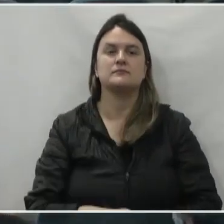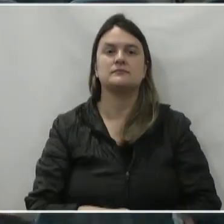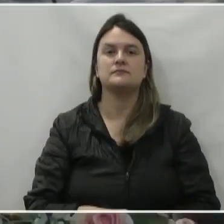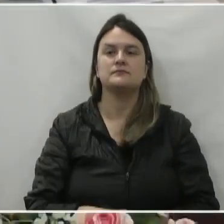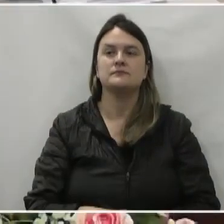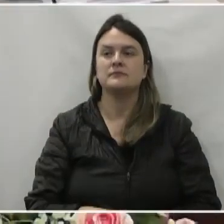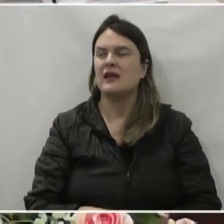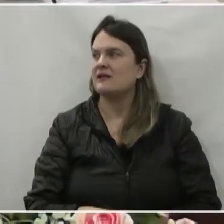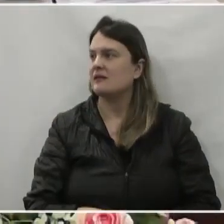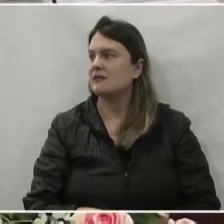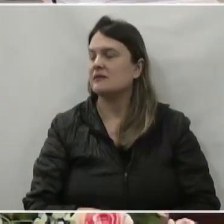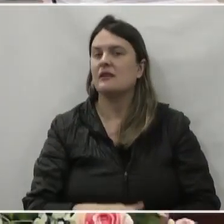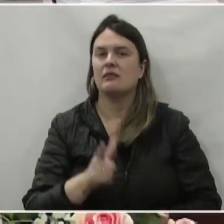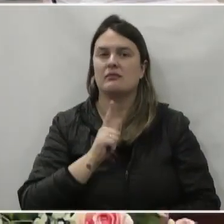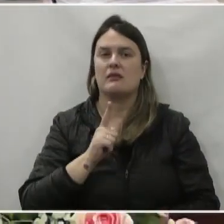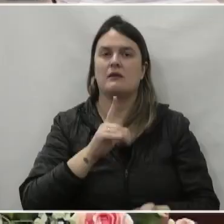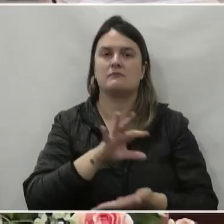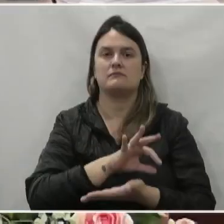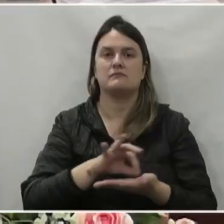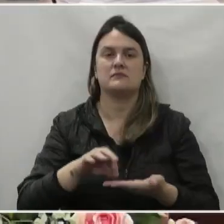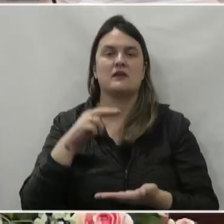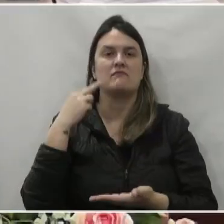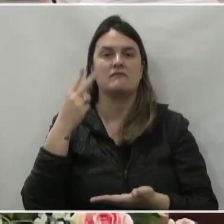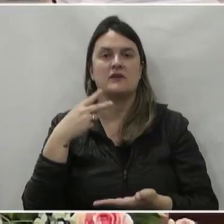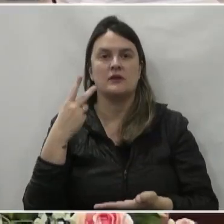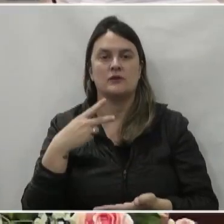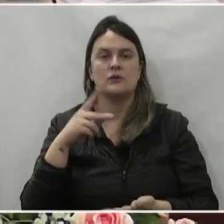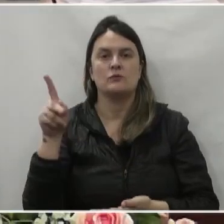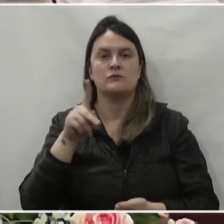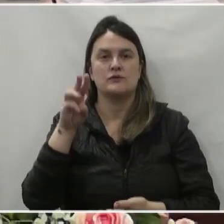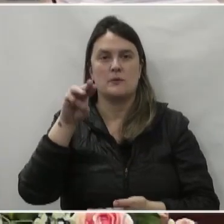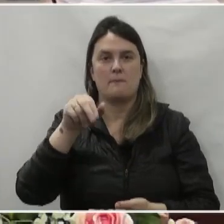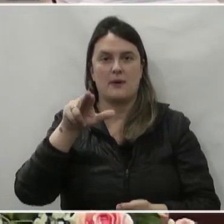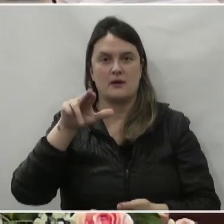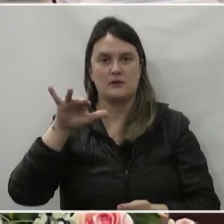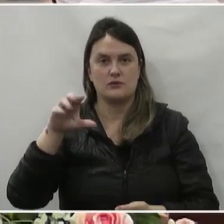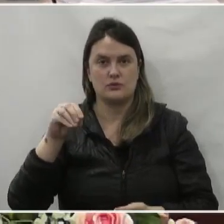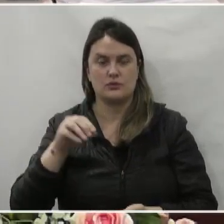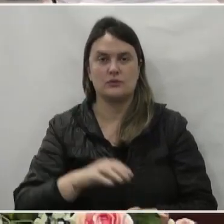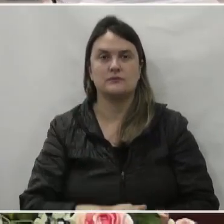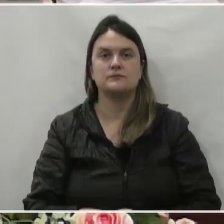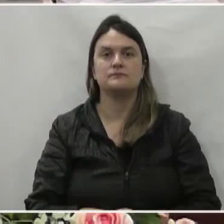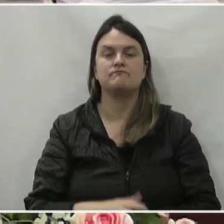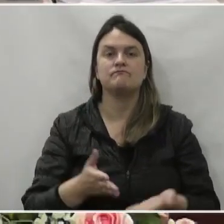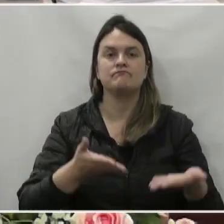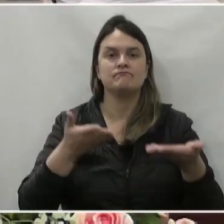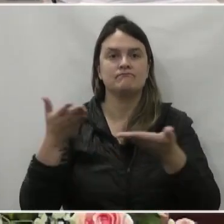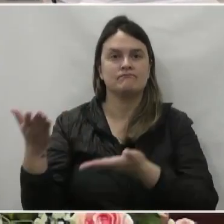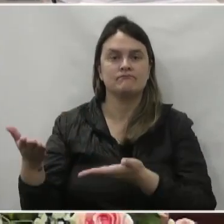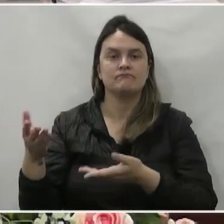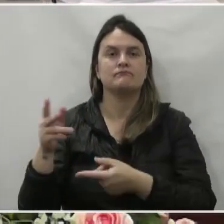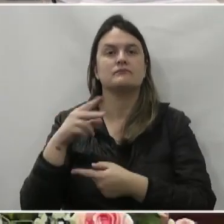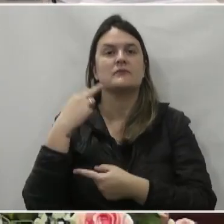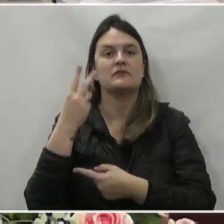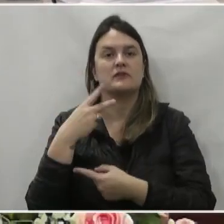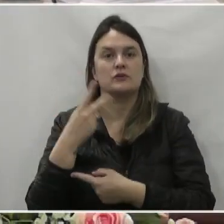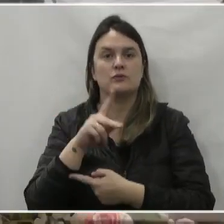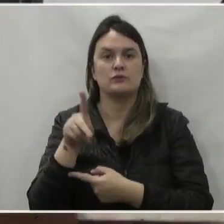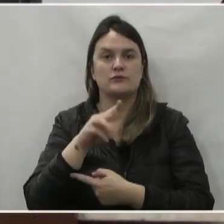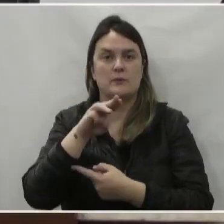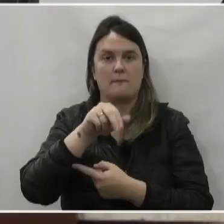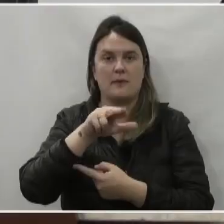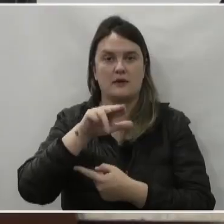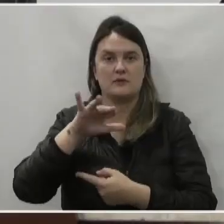popular. Encontra-se inscrito o vereador Márcio Fernando Utzig. Conceda a palavra na tribuna, então, ao vereador professor